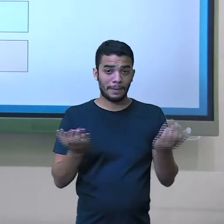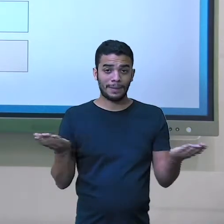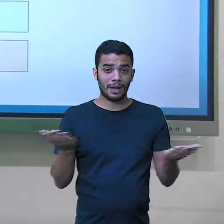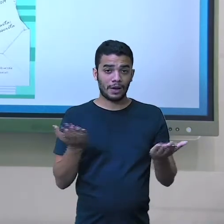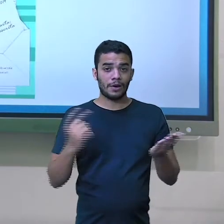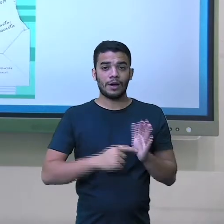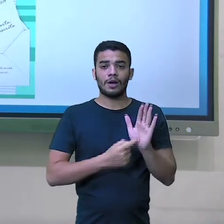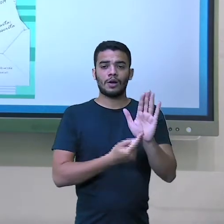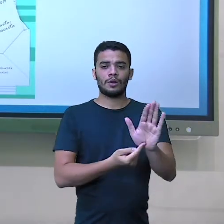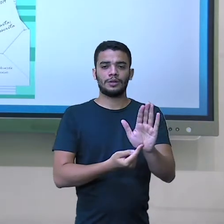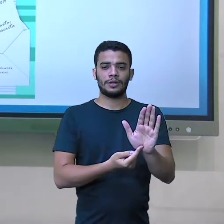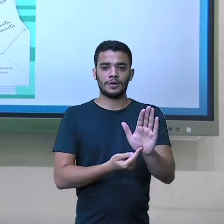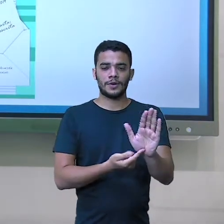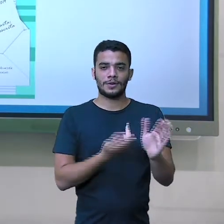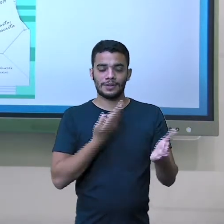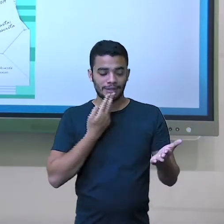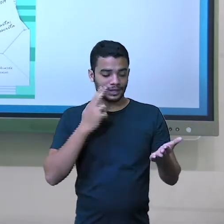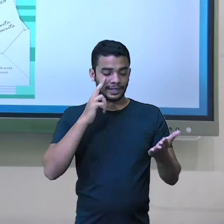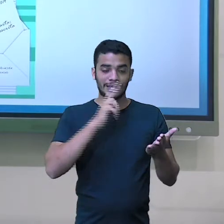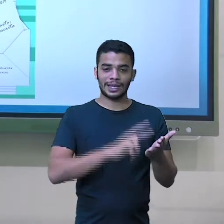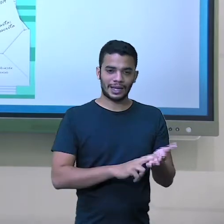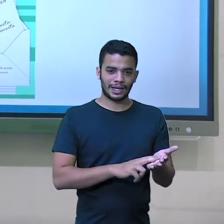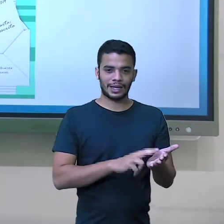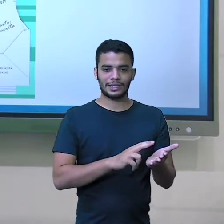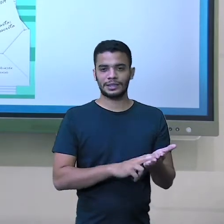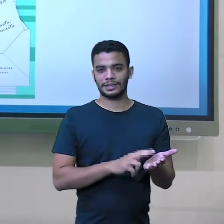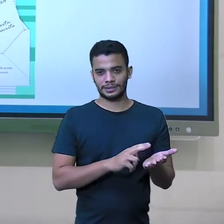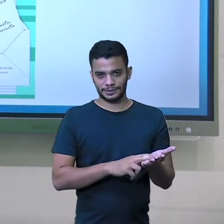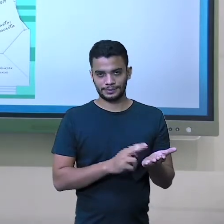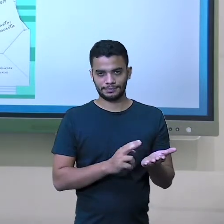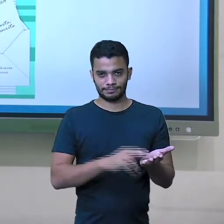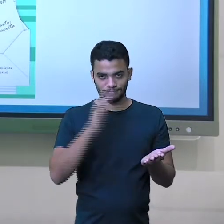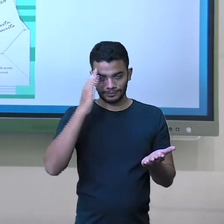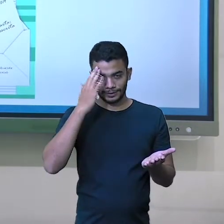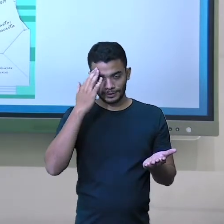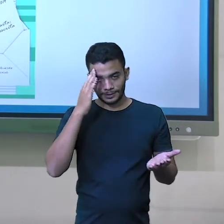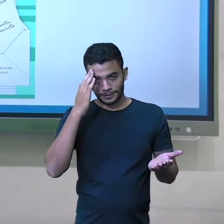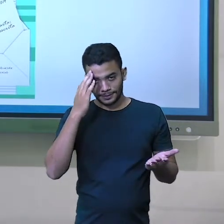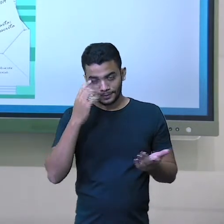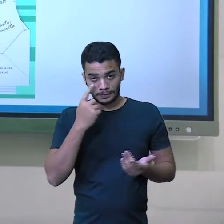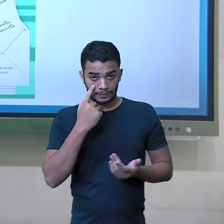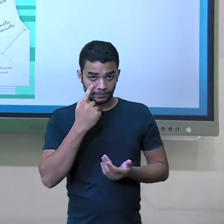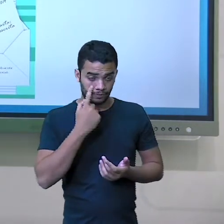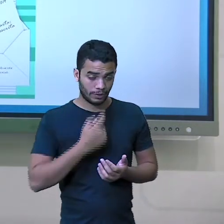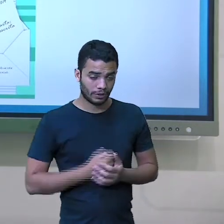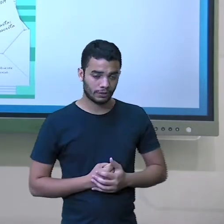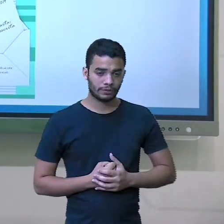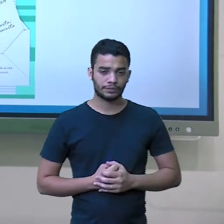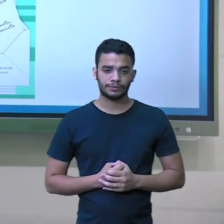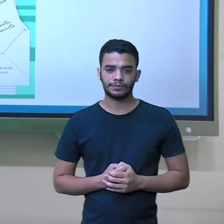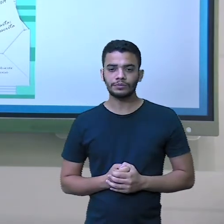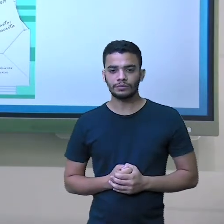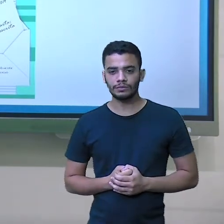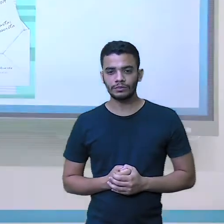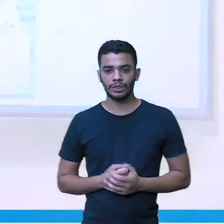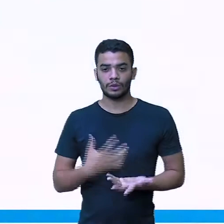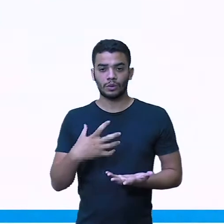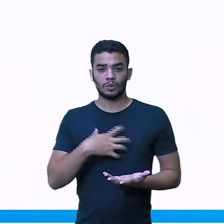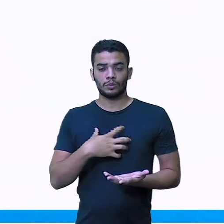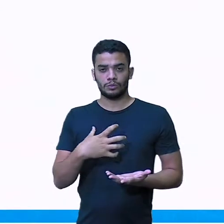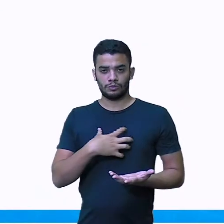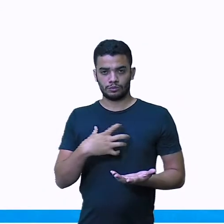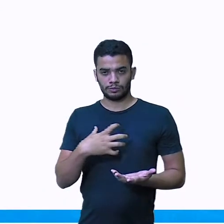hoje? Falaremos sobre as cartas, não é mesmo? A carta é um meio